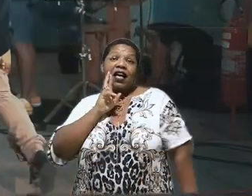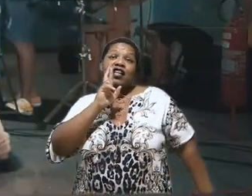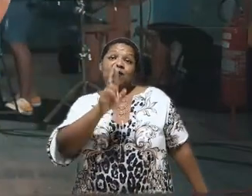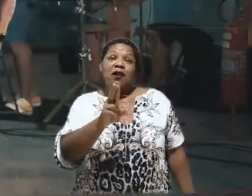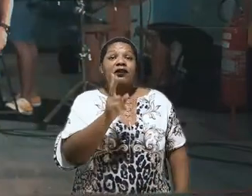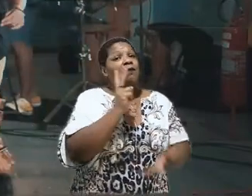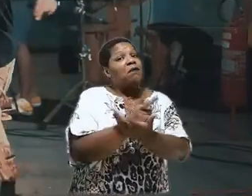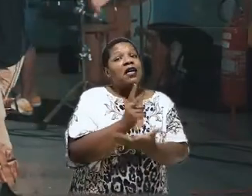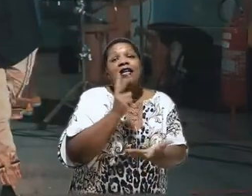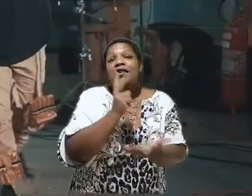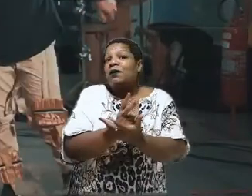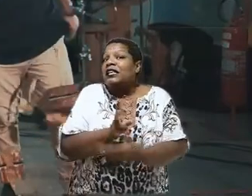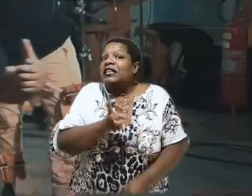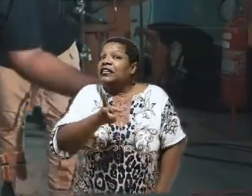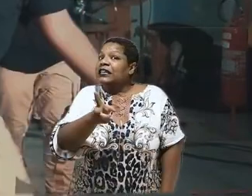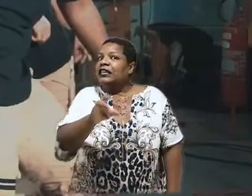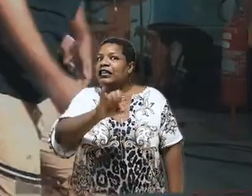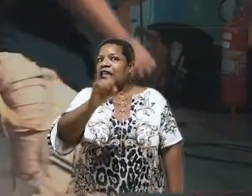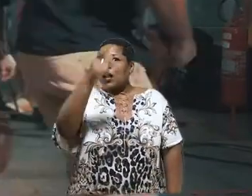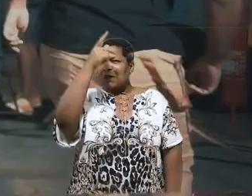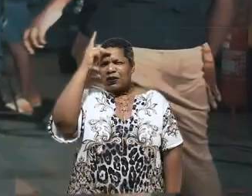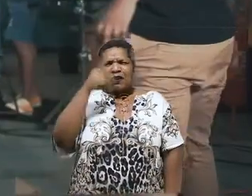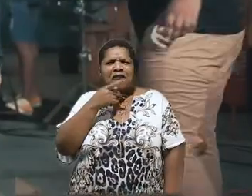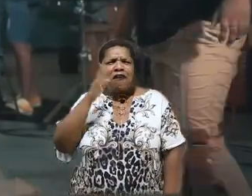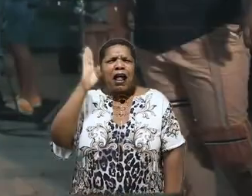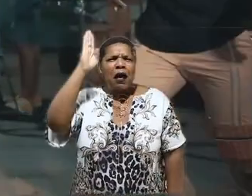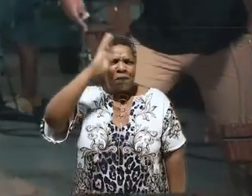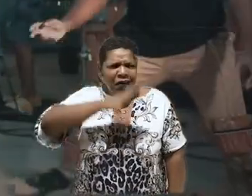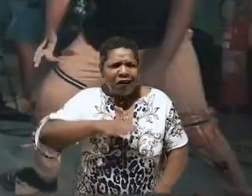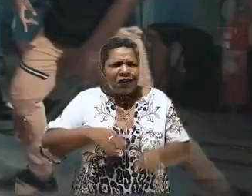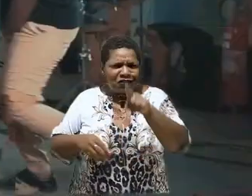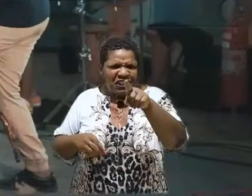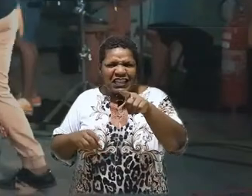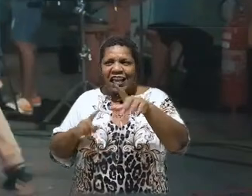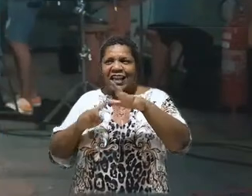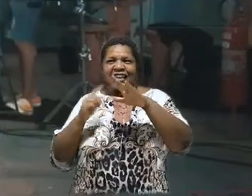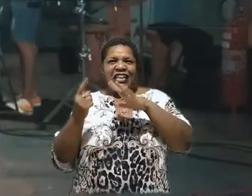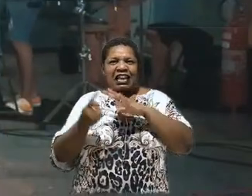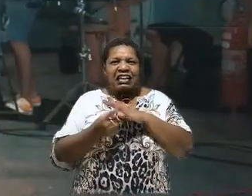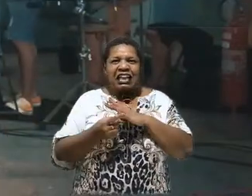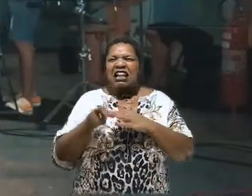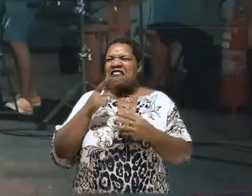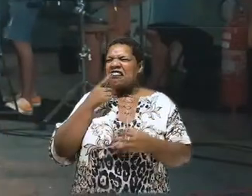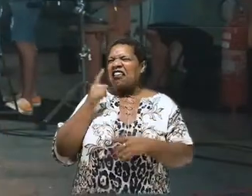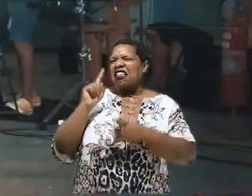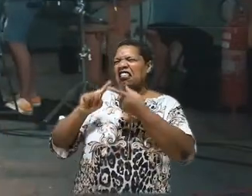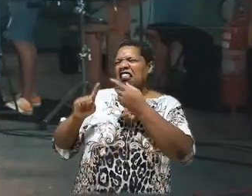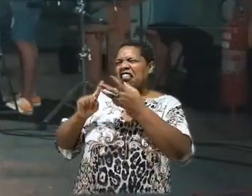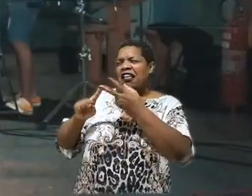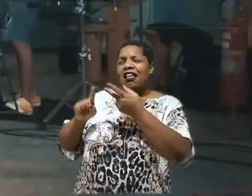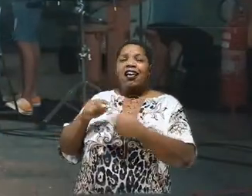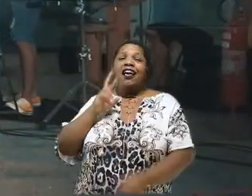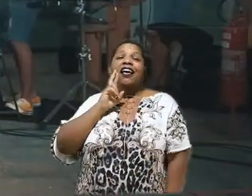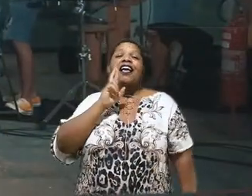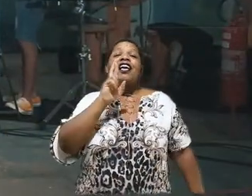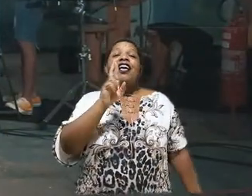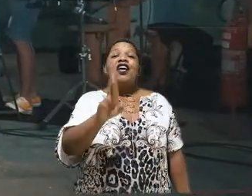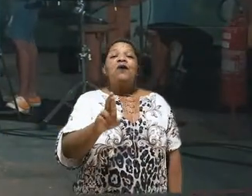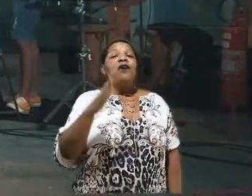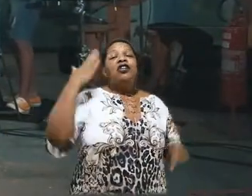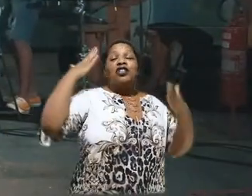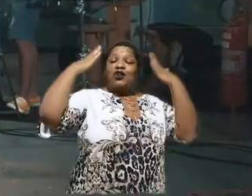é sempre a Bíblia para ver se alguém falar de você na mesma sociais fechar o seu trabalho mas tudo